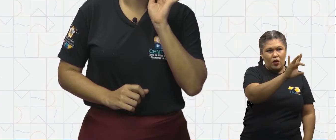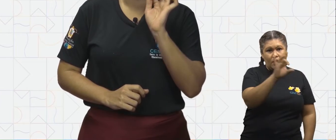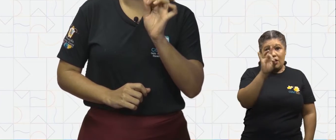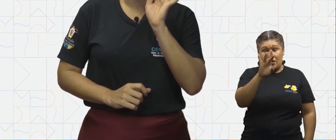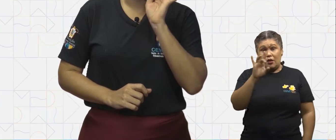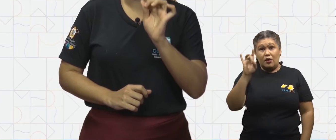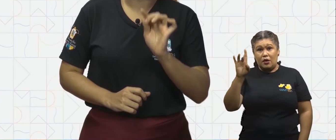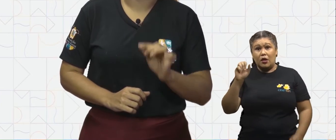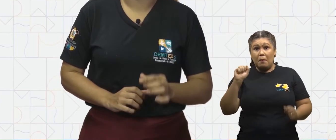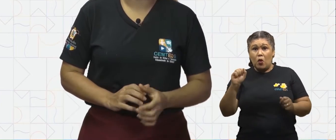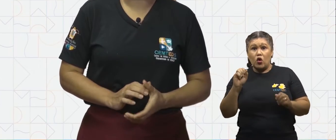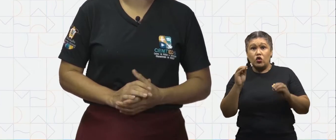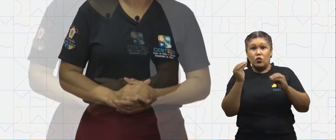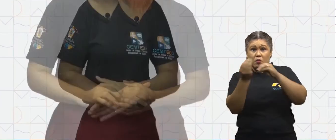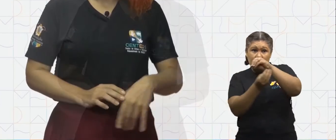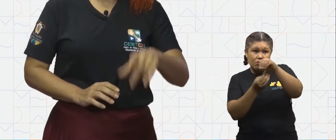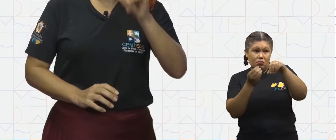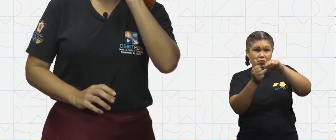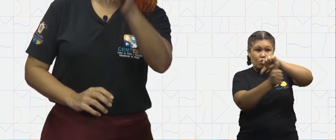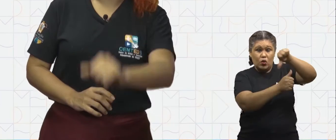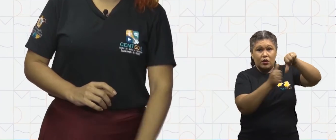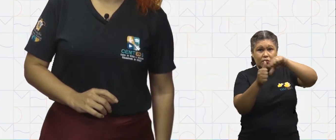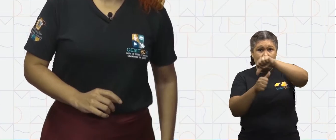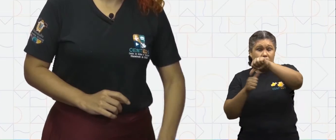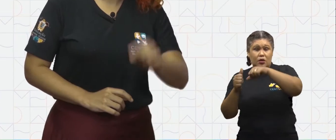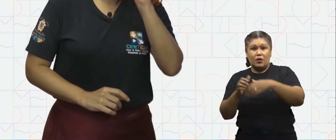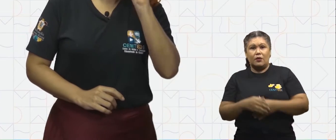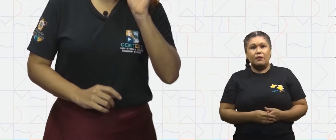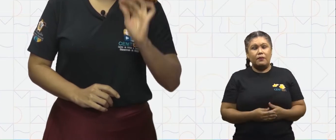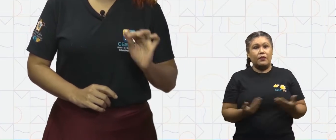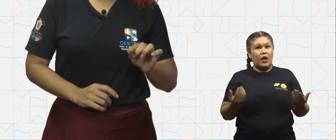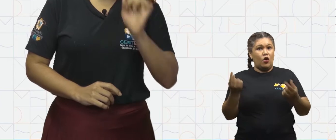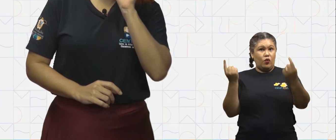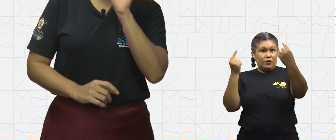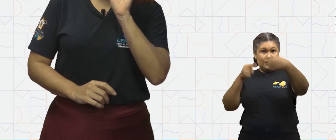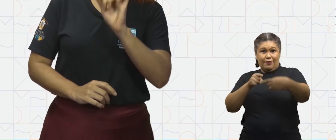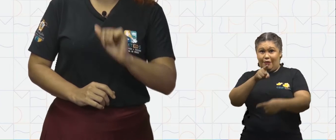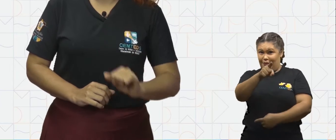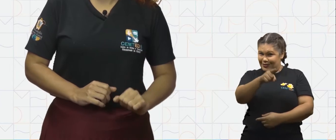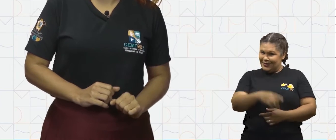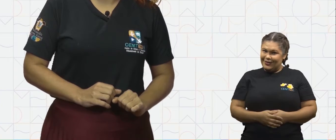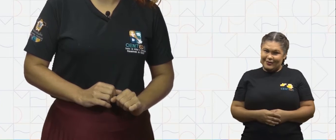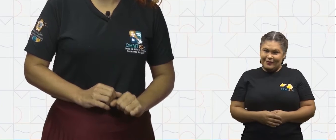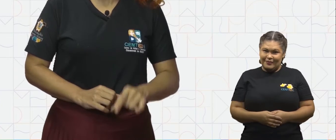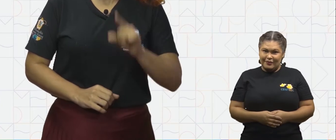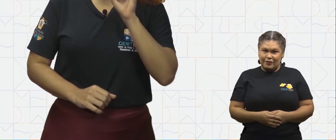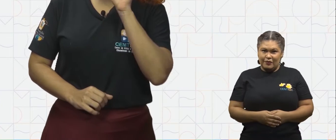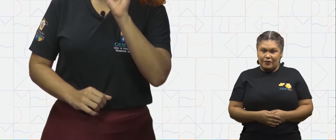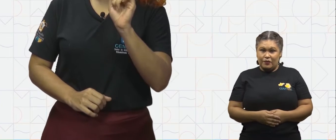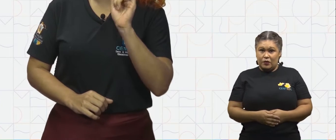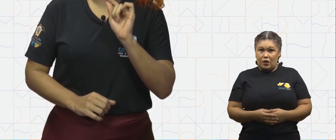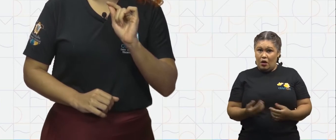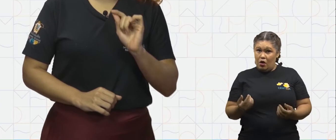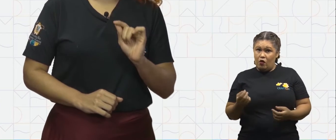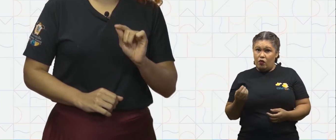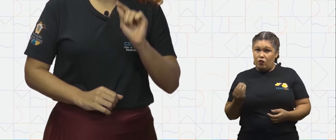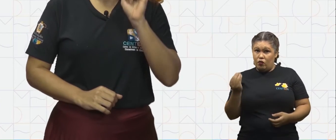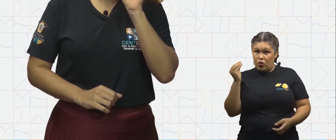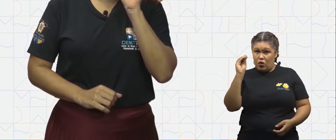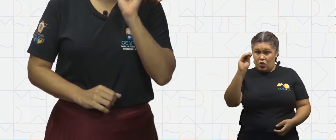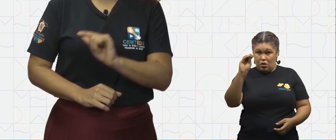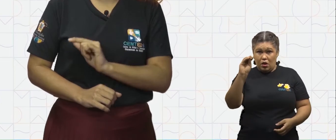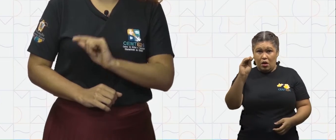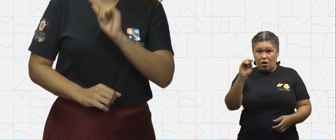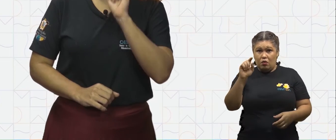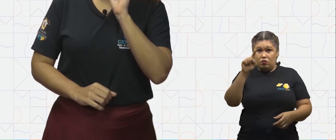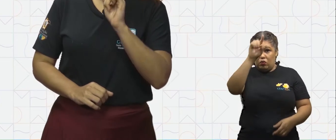de acordo com a sua posição. Agora, vou lançar um desafio para você. Vou colocar